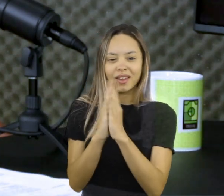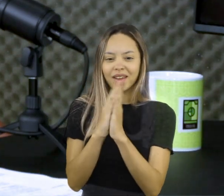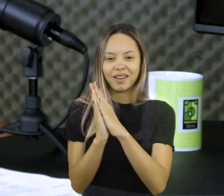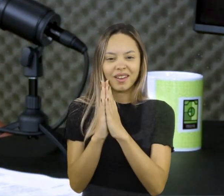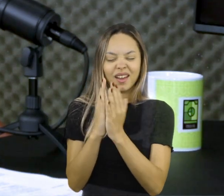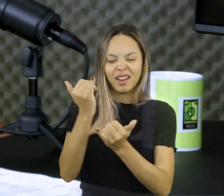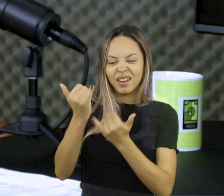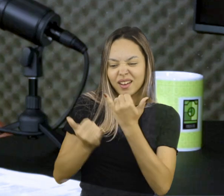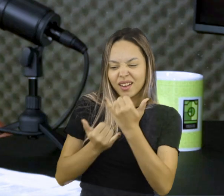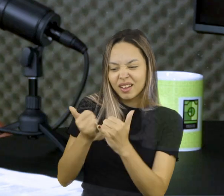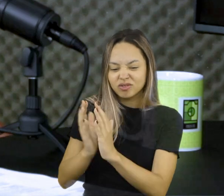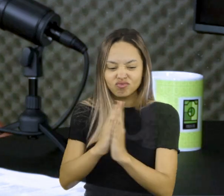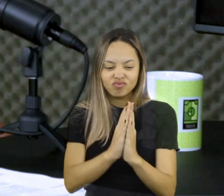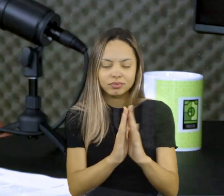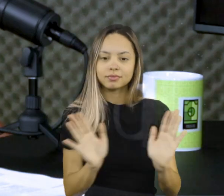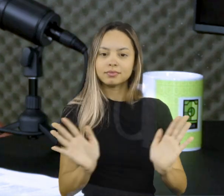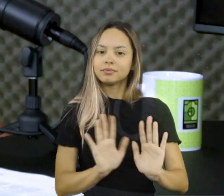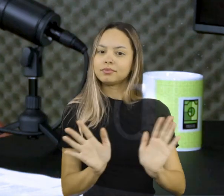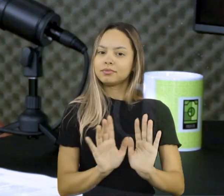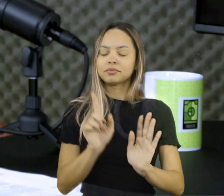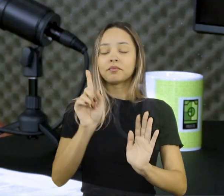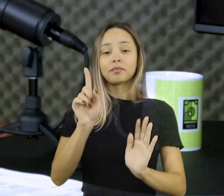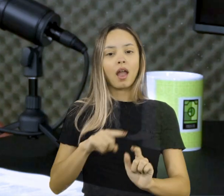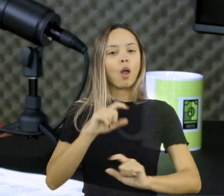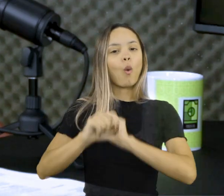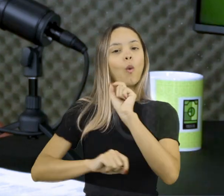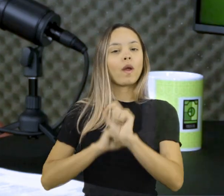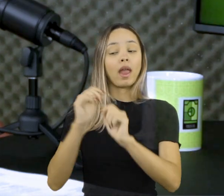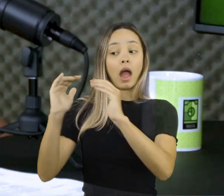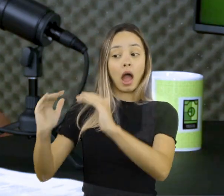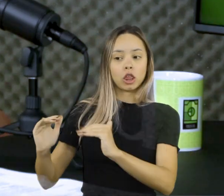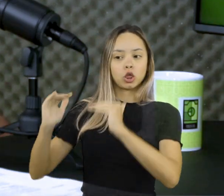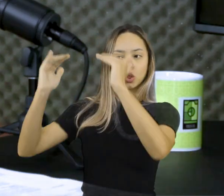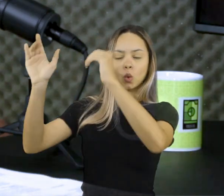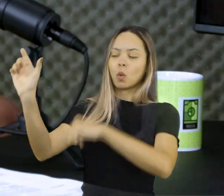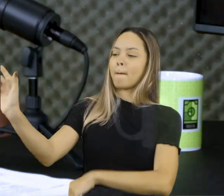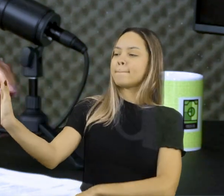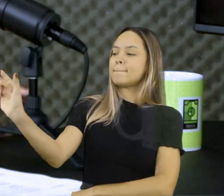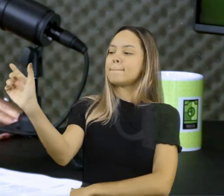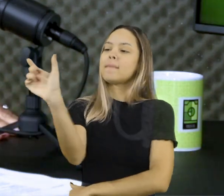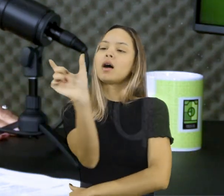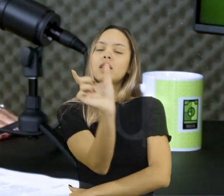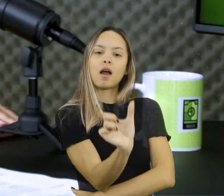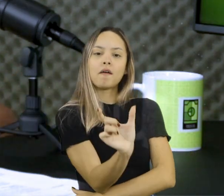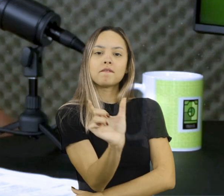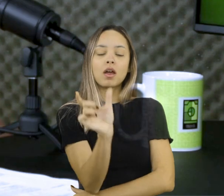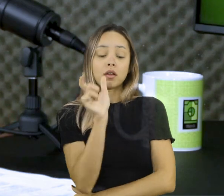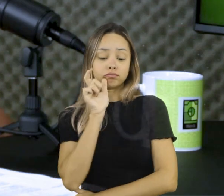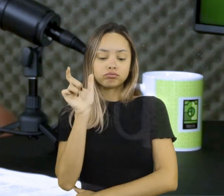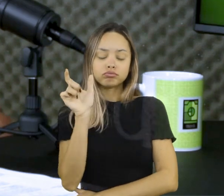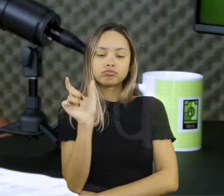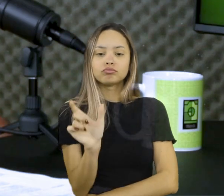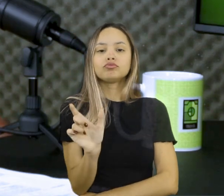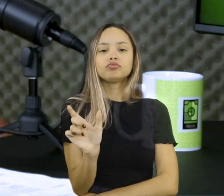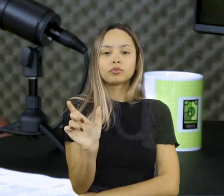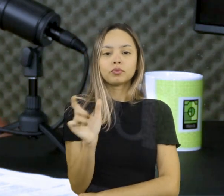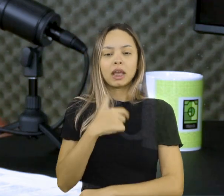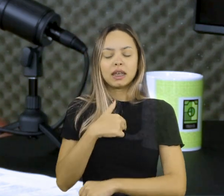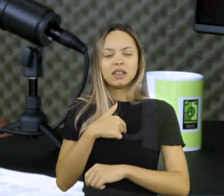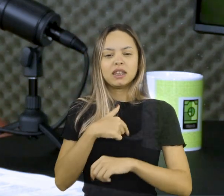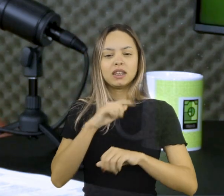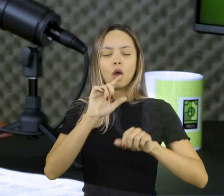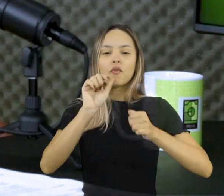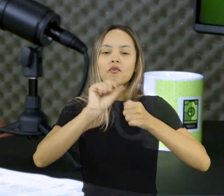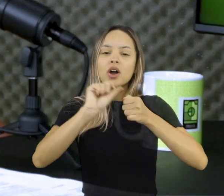brinquedo. Era a brincadeira dos adultos dizerem a palavra e eu pegar aquelas letras e escrever aquelas